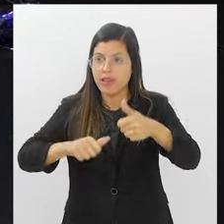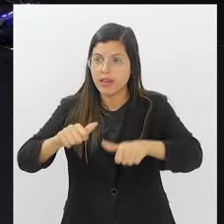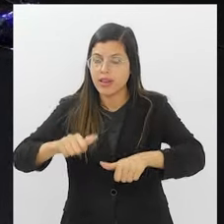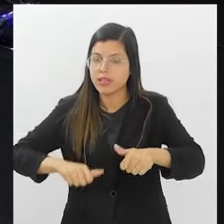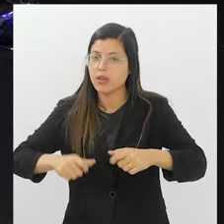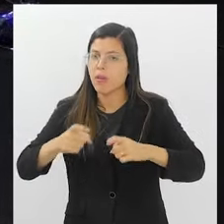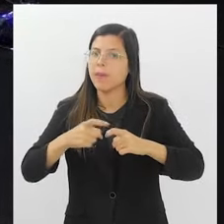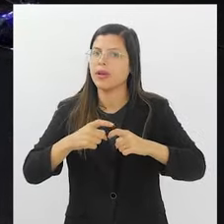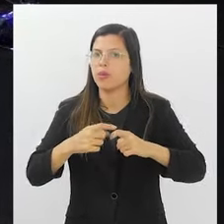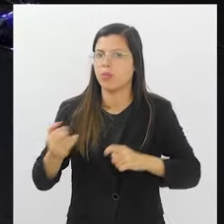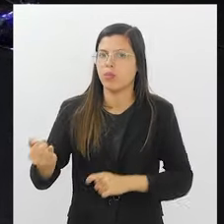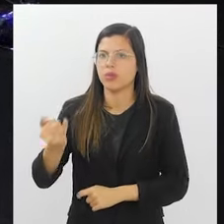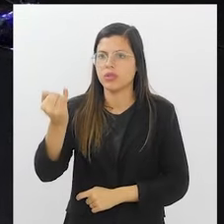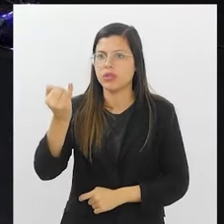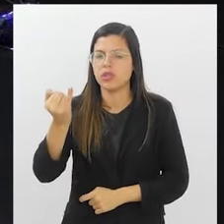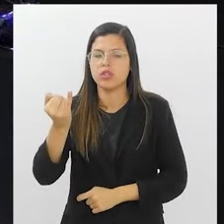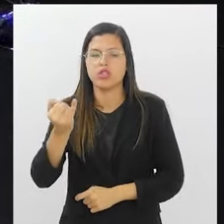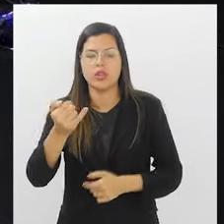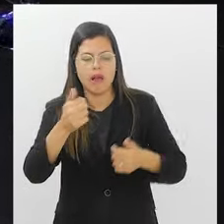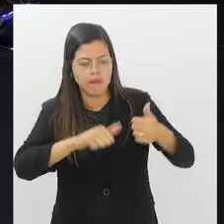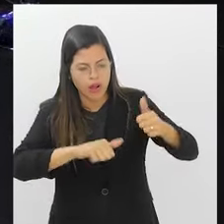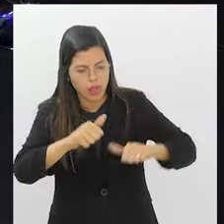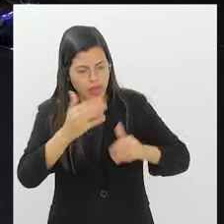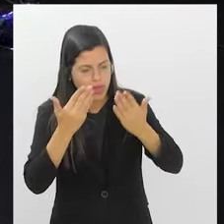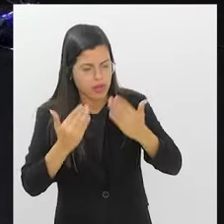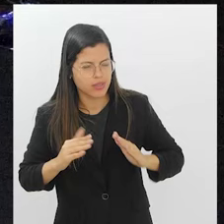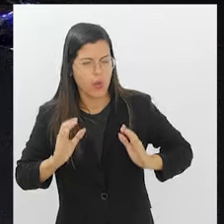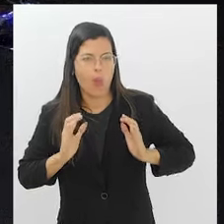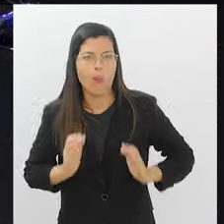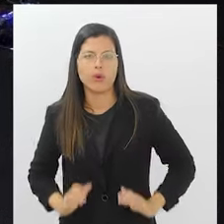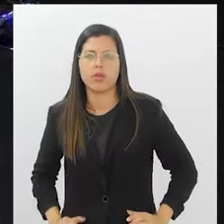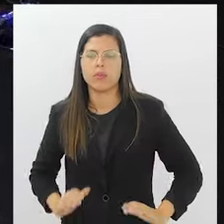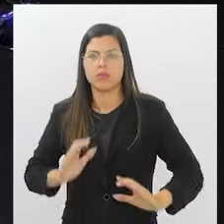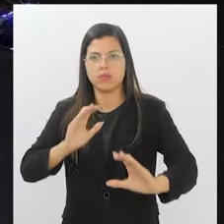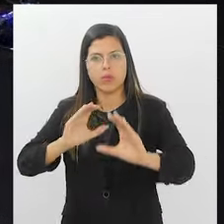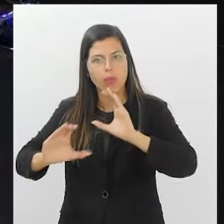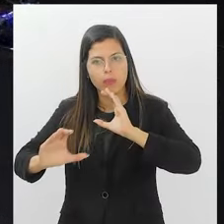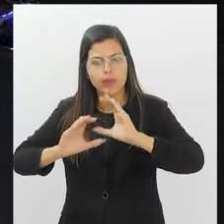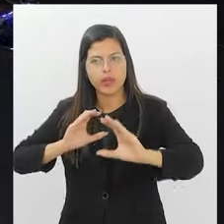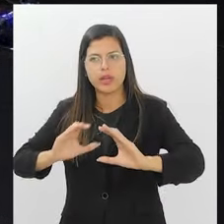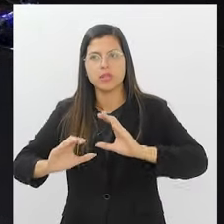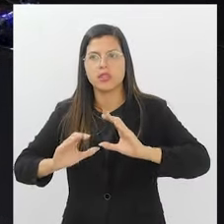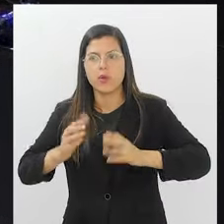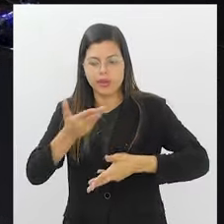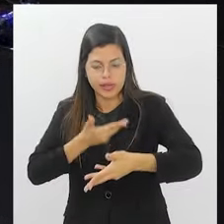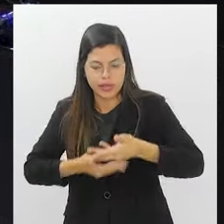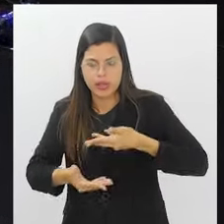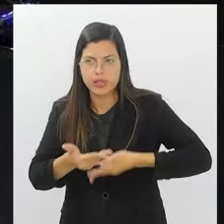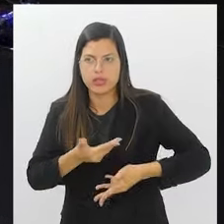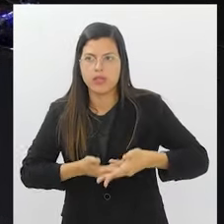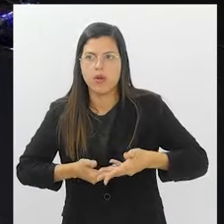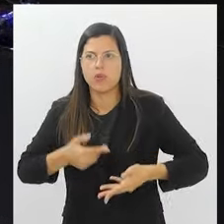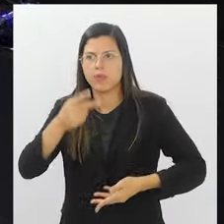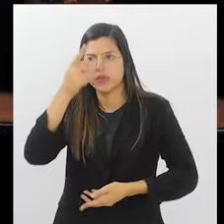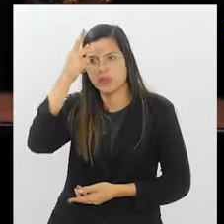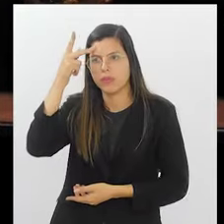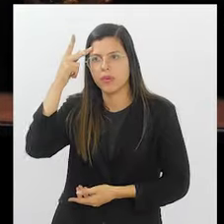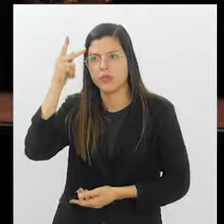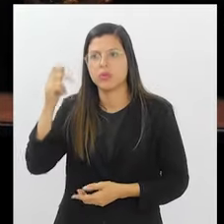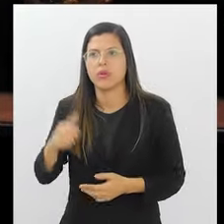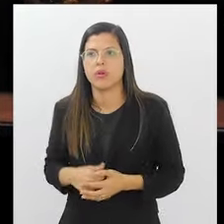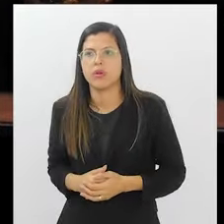clínica é extremamente importante, onde você vai avaliar o comportamento, onde você vai avaliar a comunicação, a interação dessa pessoa,